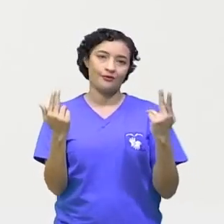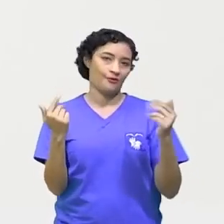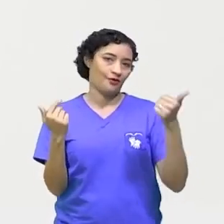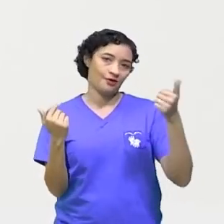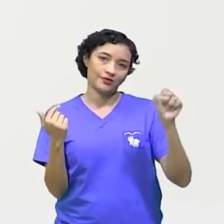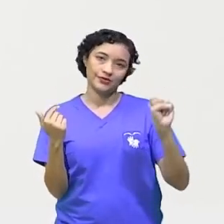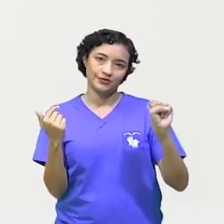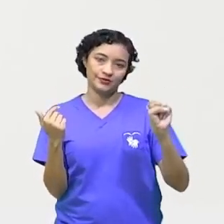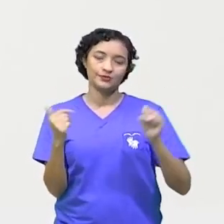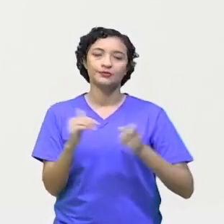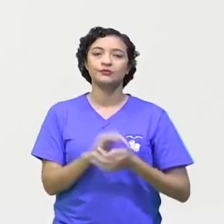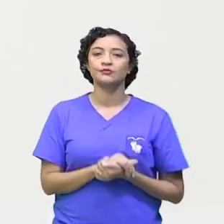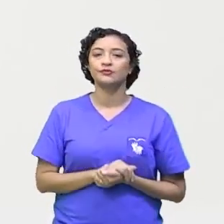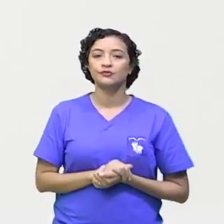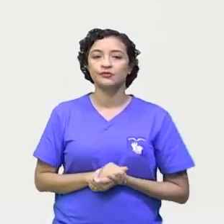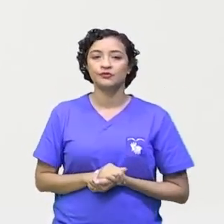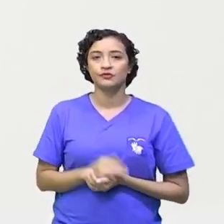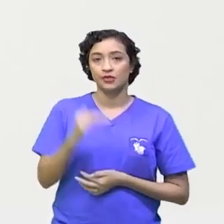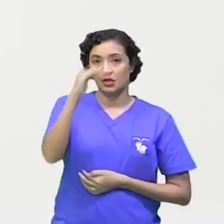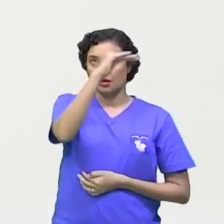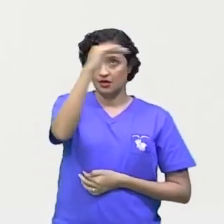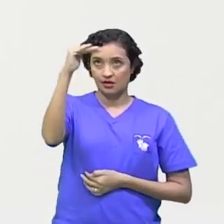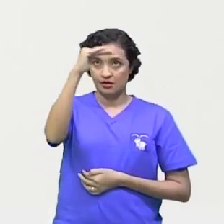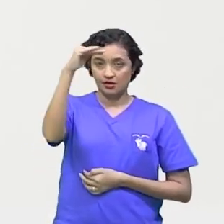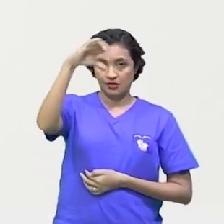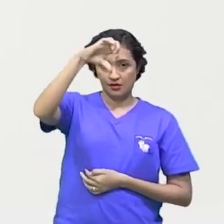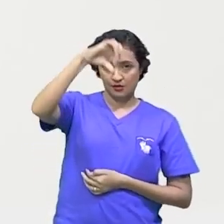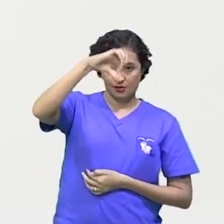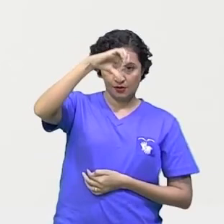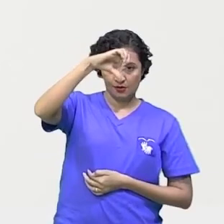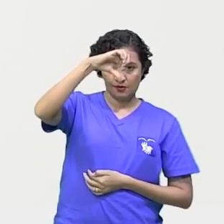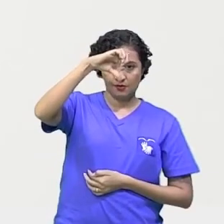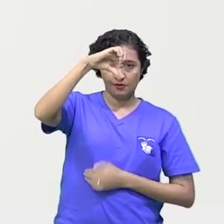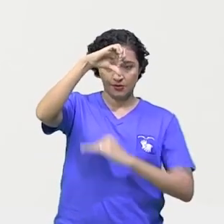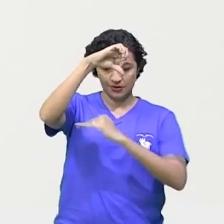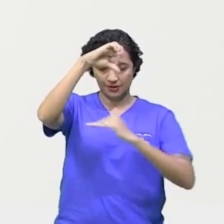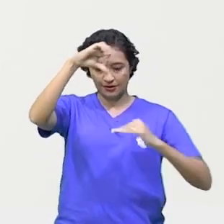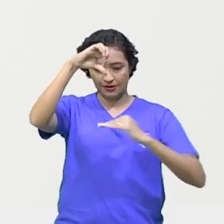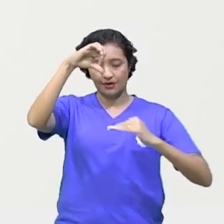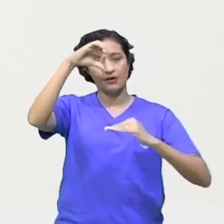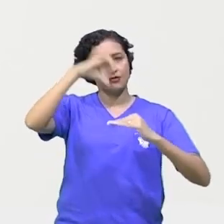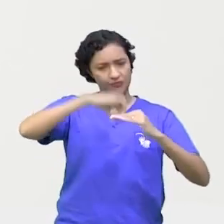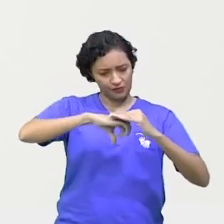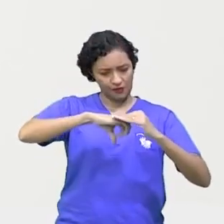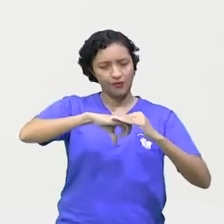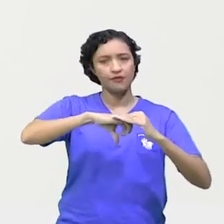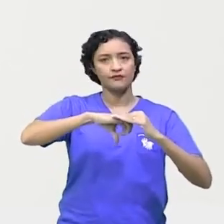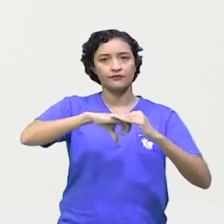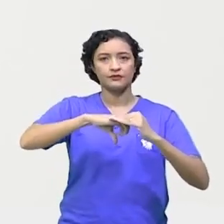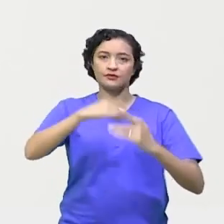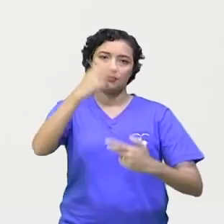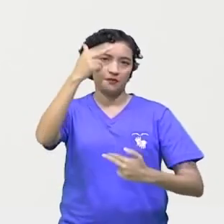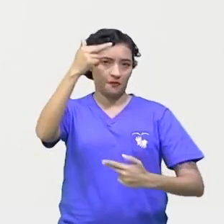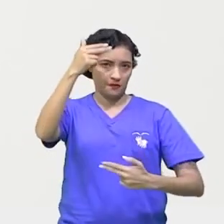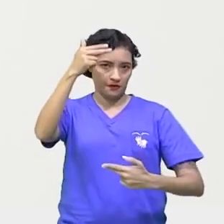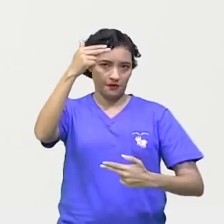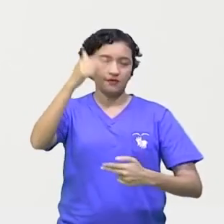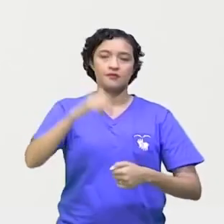o lado oposto. Mesma coisa, se aqui o comprimento embaixo vale 9, aqui em cima também